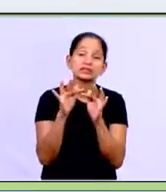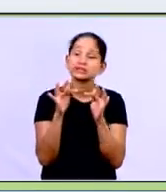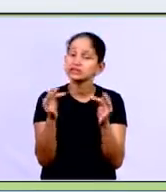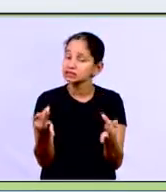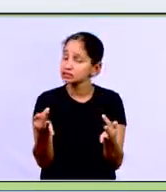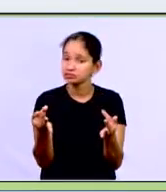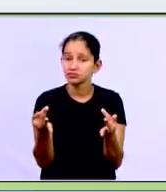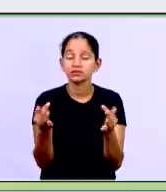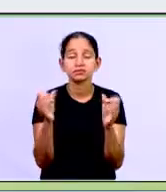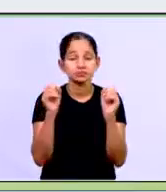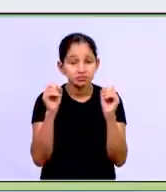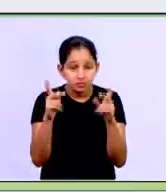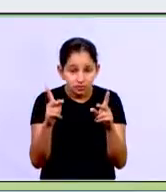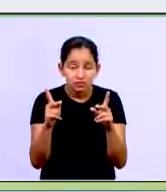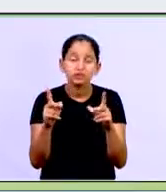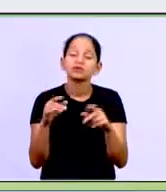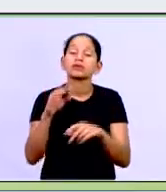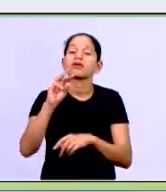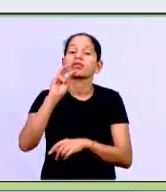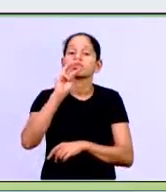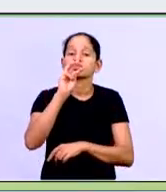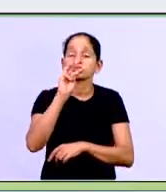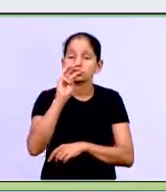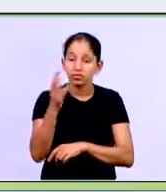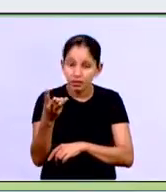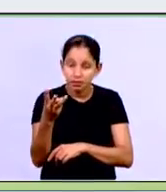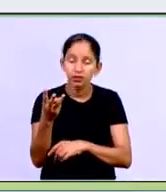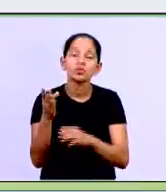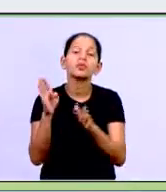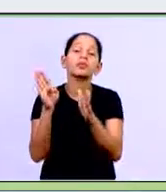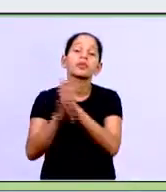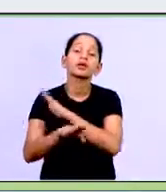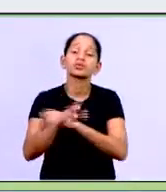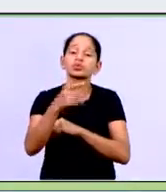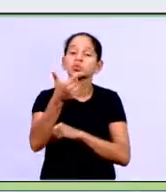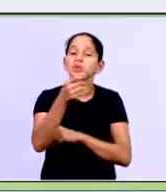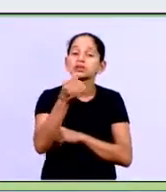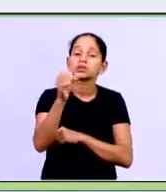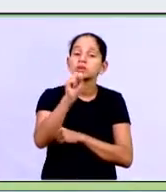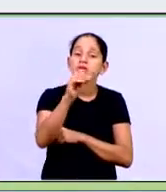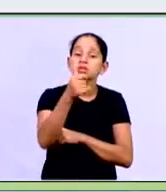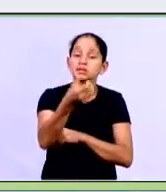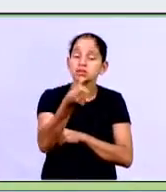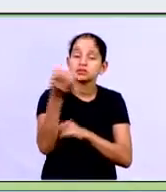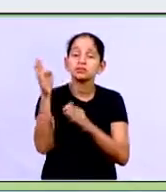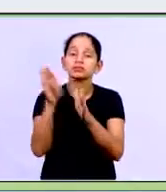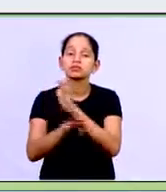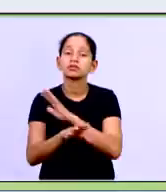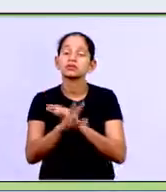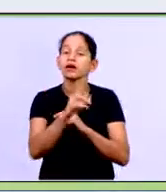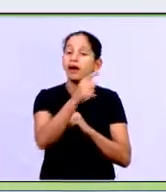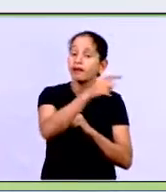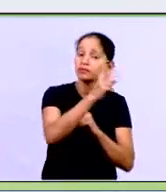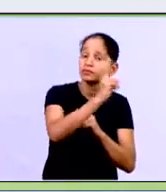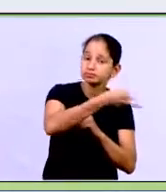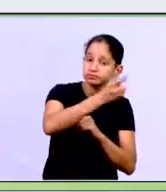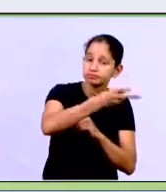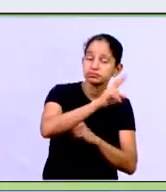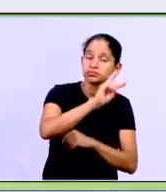período, ok? 3.154 menos 286 vai dar